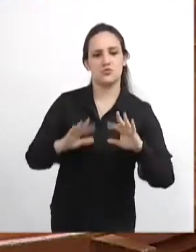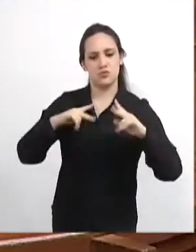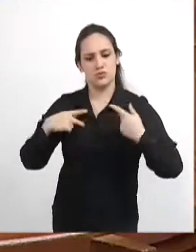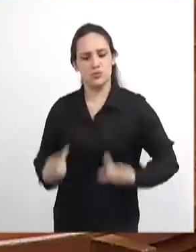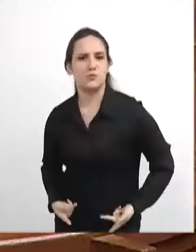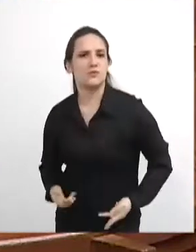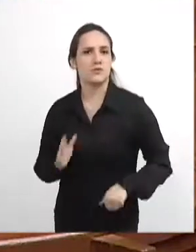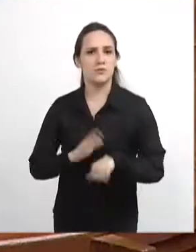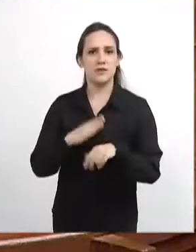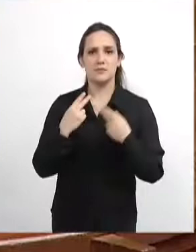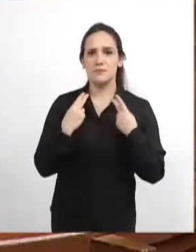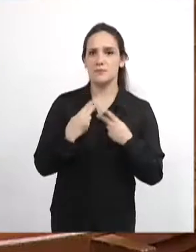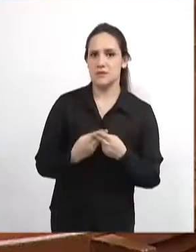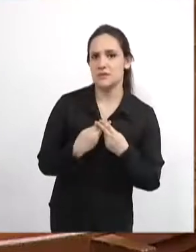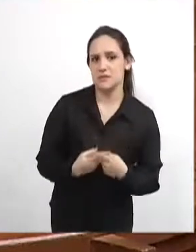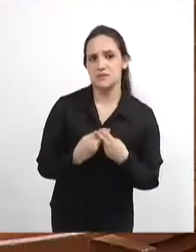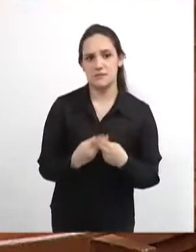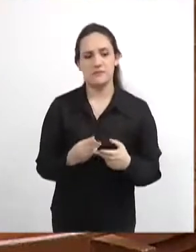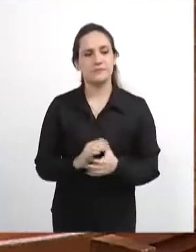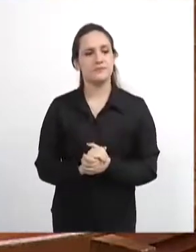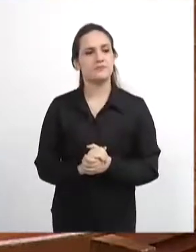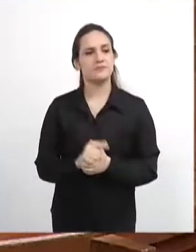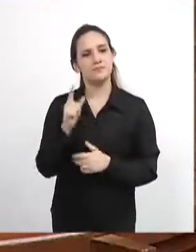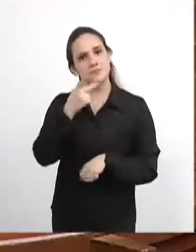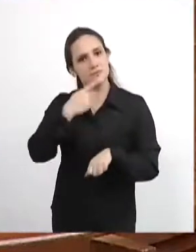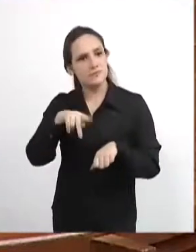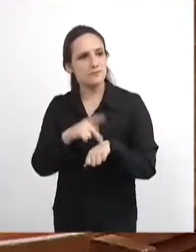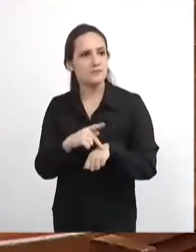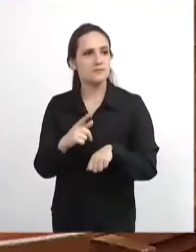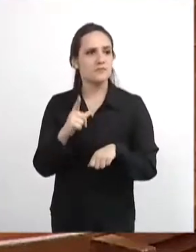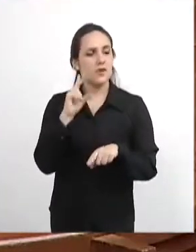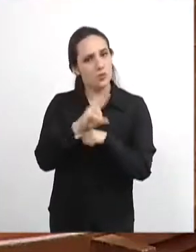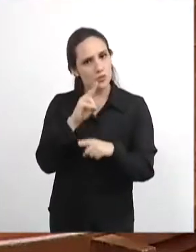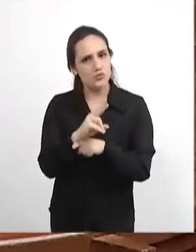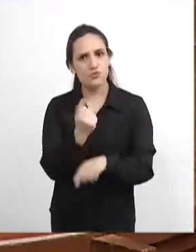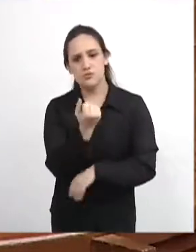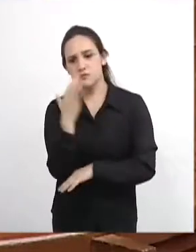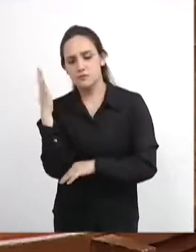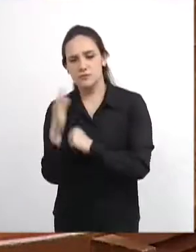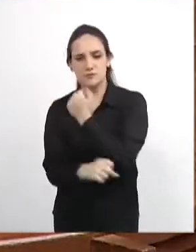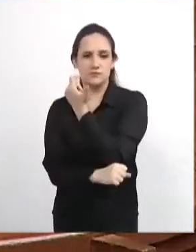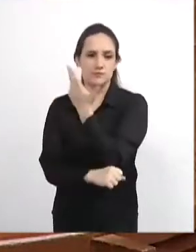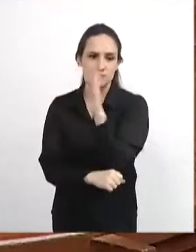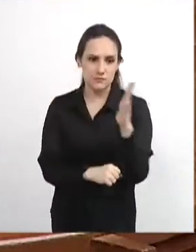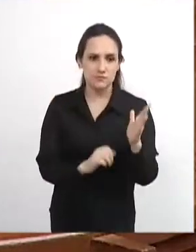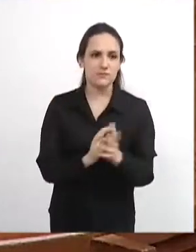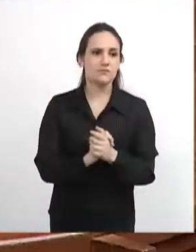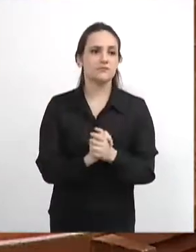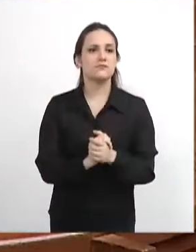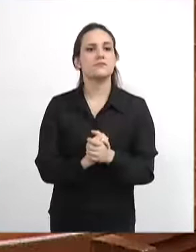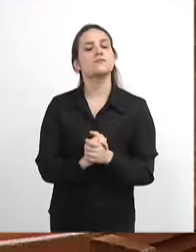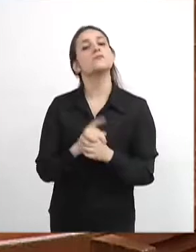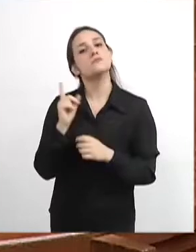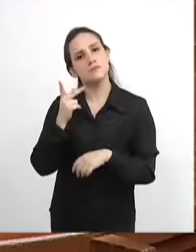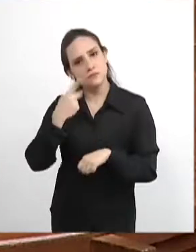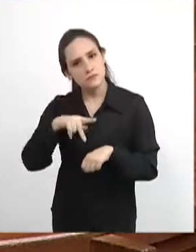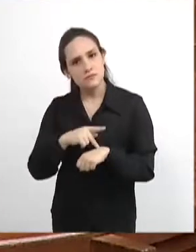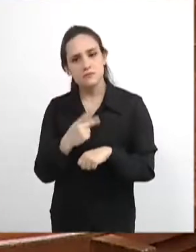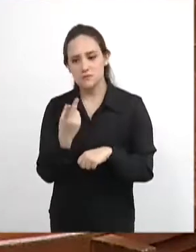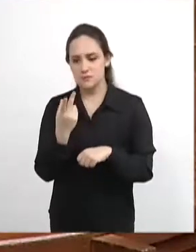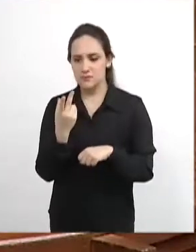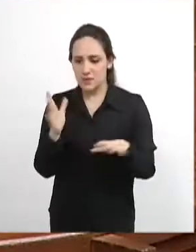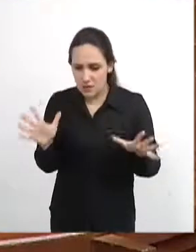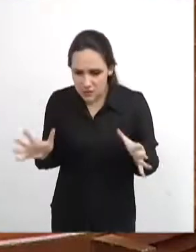mais tolerante, de um país que, na verdade, preserve o meio ambiente, de um país que, na verdade, invista na educação.